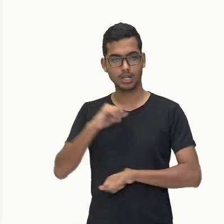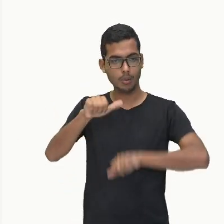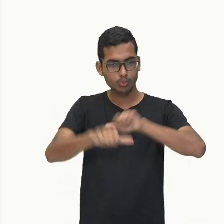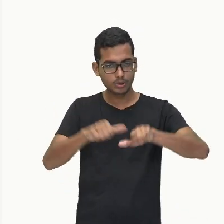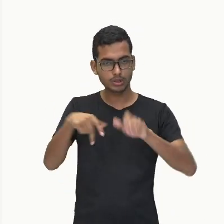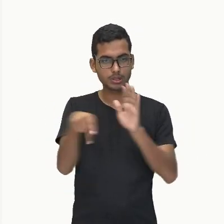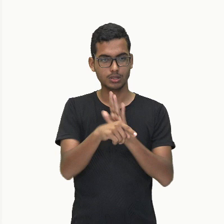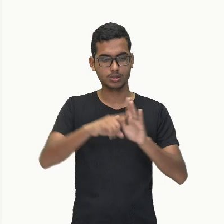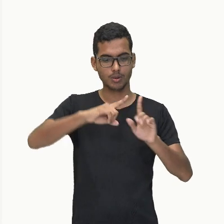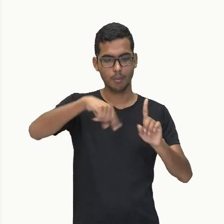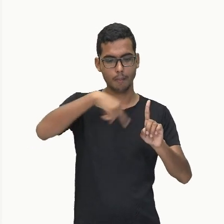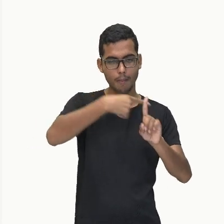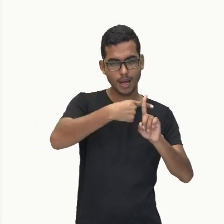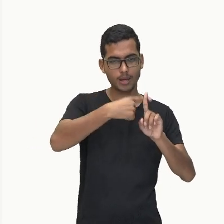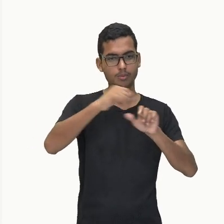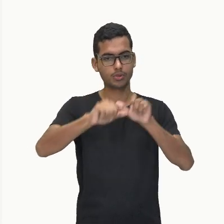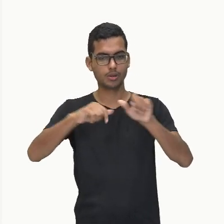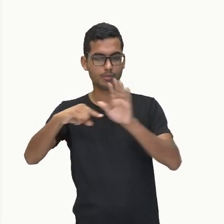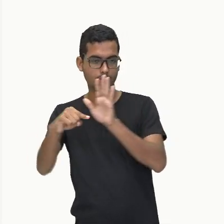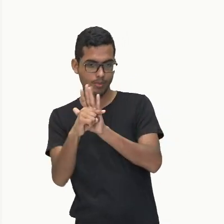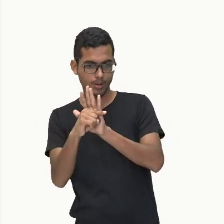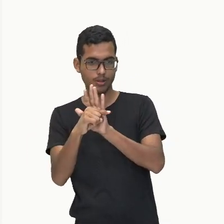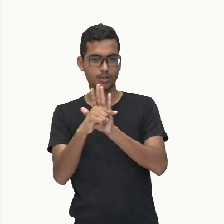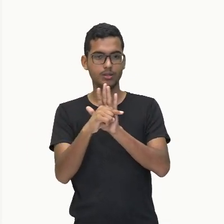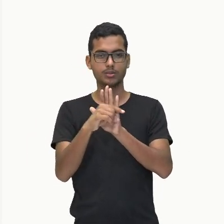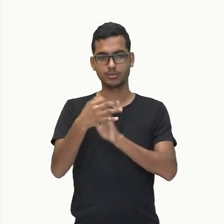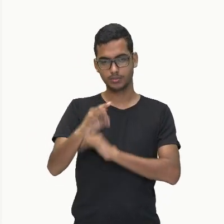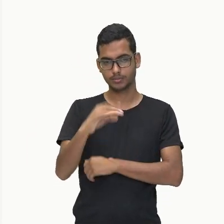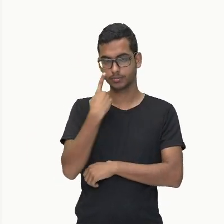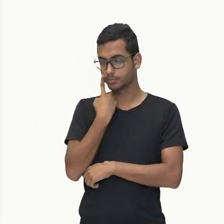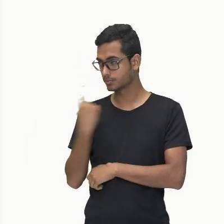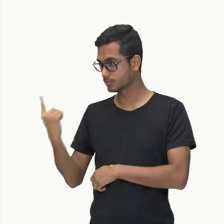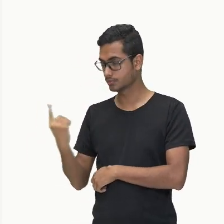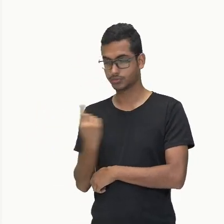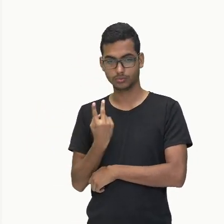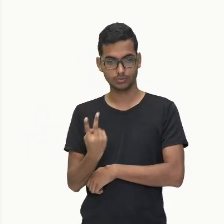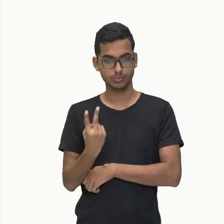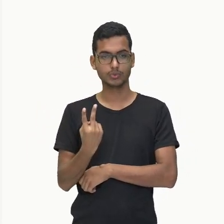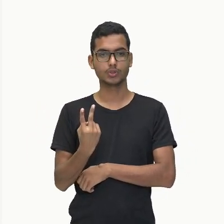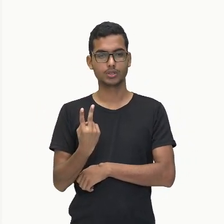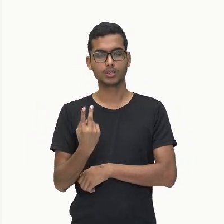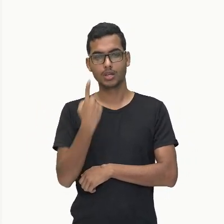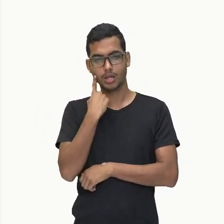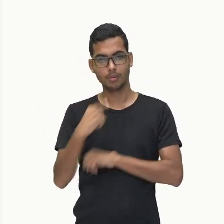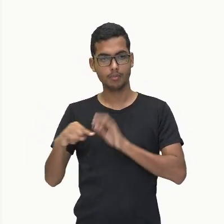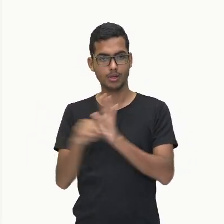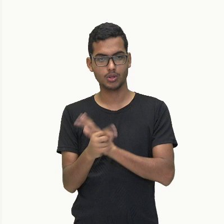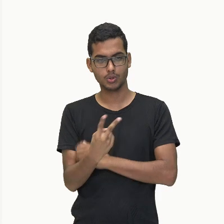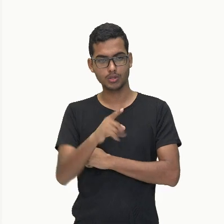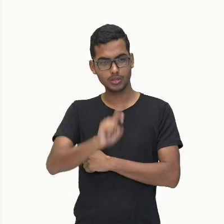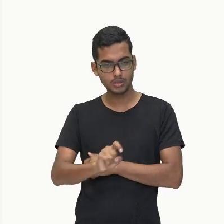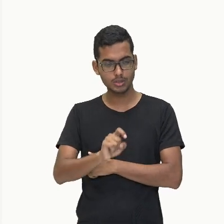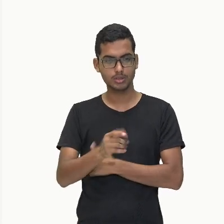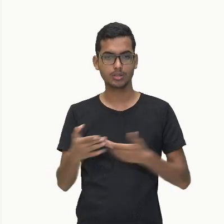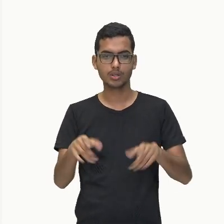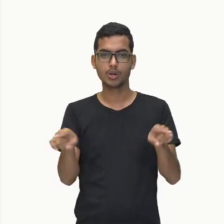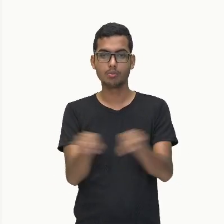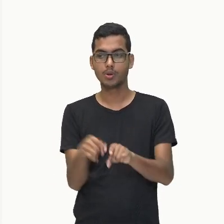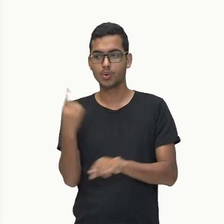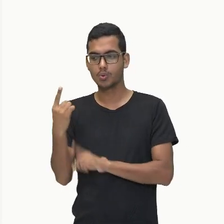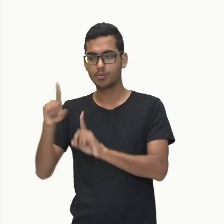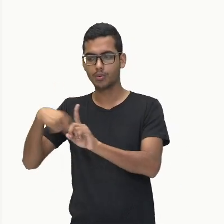Então, 2x, que era positivo, passa a ser negativo, e o 1, que é positivo, passa a ser negativo também,